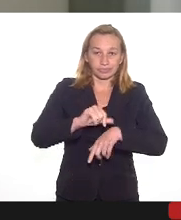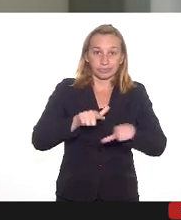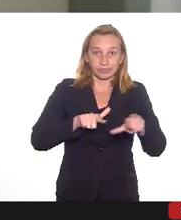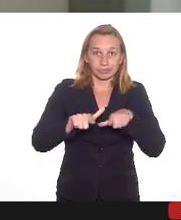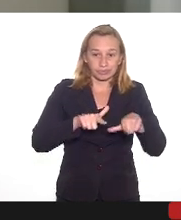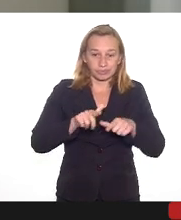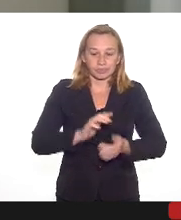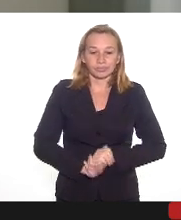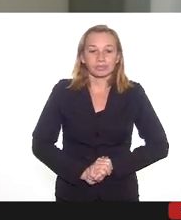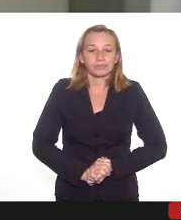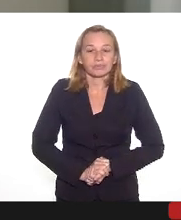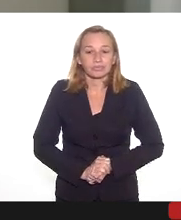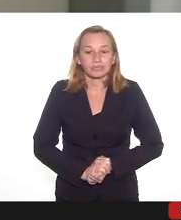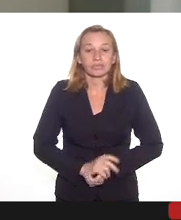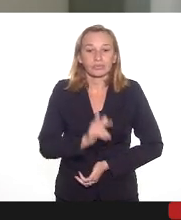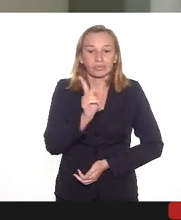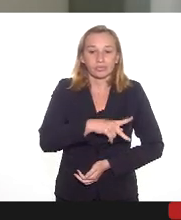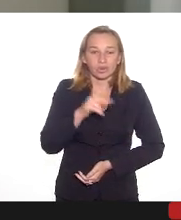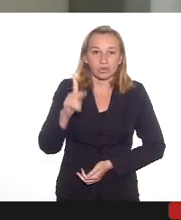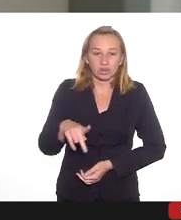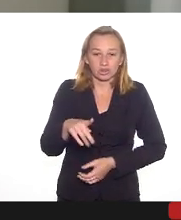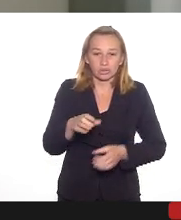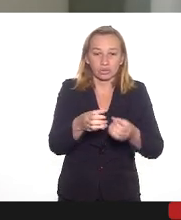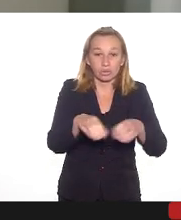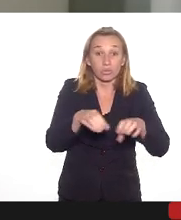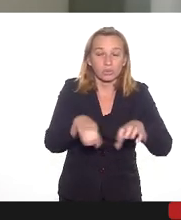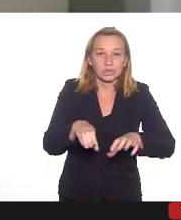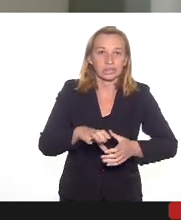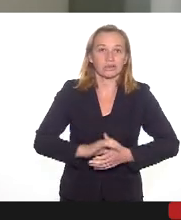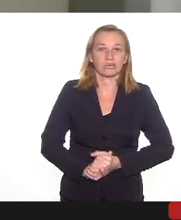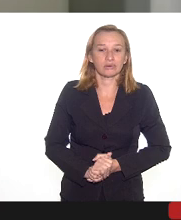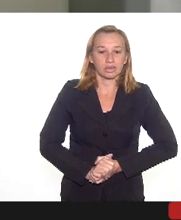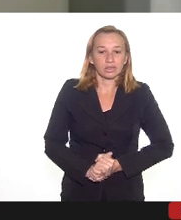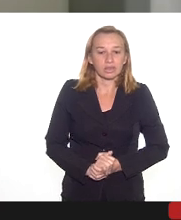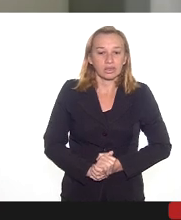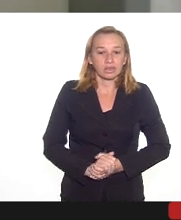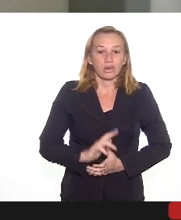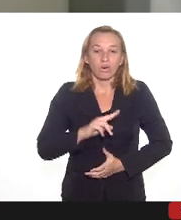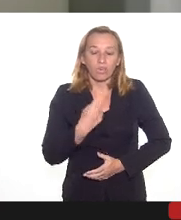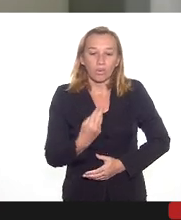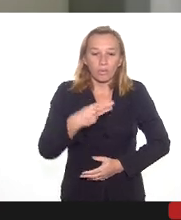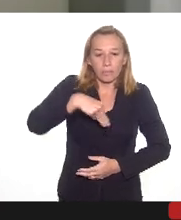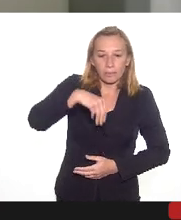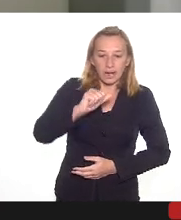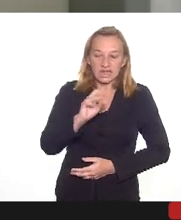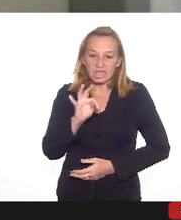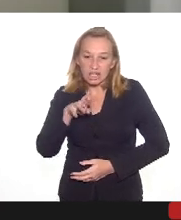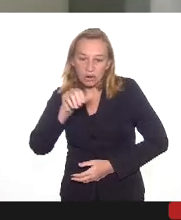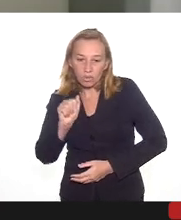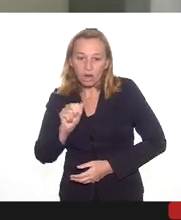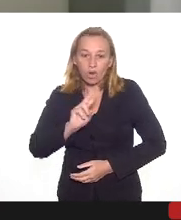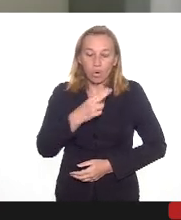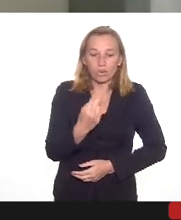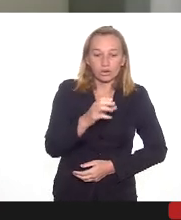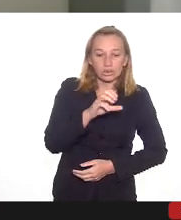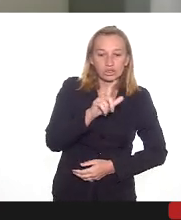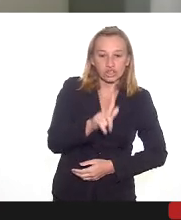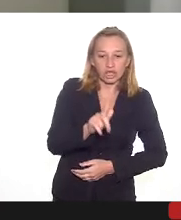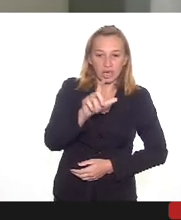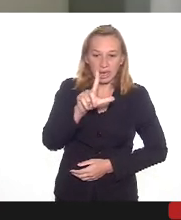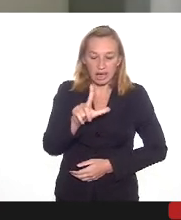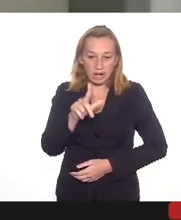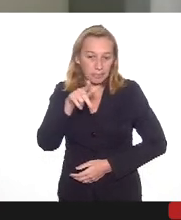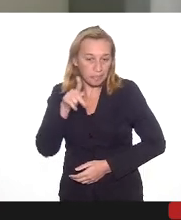com a titularidade de um professor concursado, ou pela matrícula ou pela GLP. Isso é uma